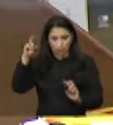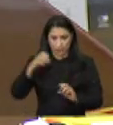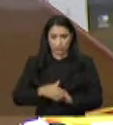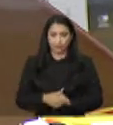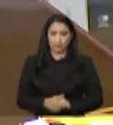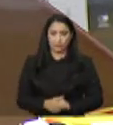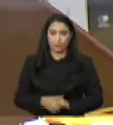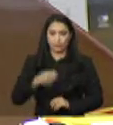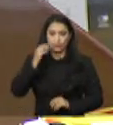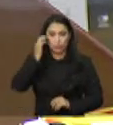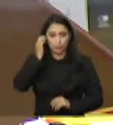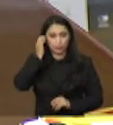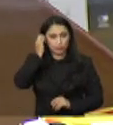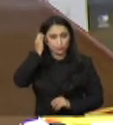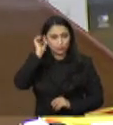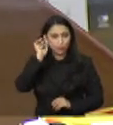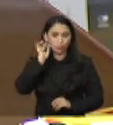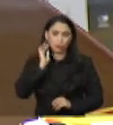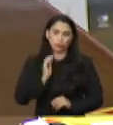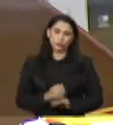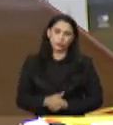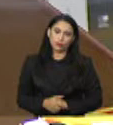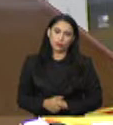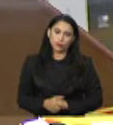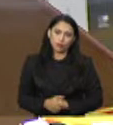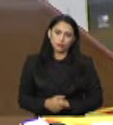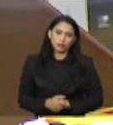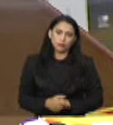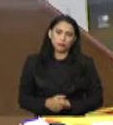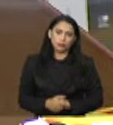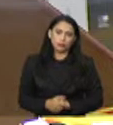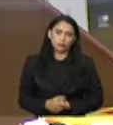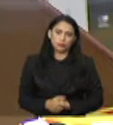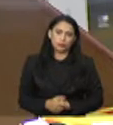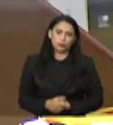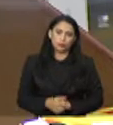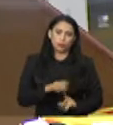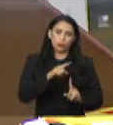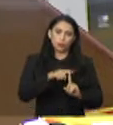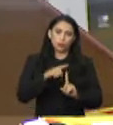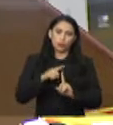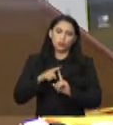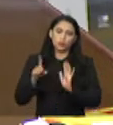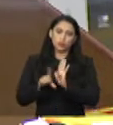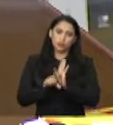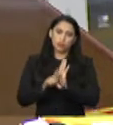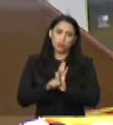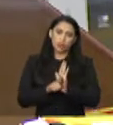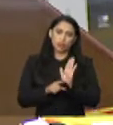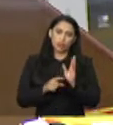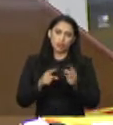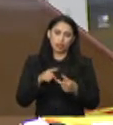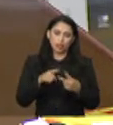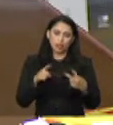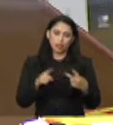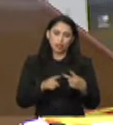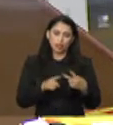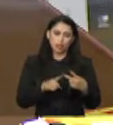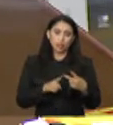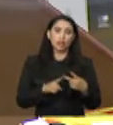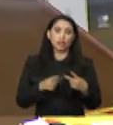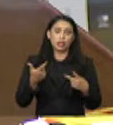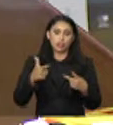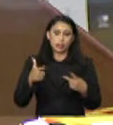" A análise das condutas tipificadas nas leis 8.429 e 1079/50